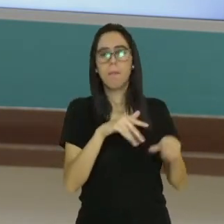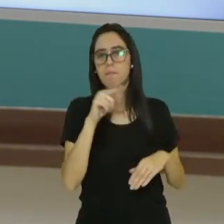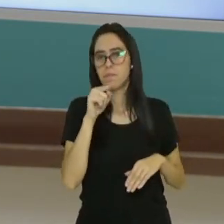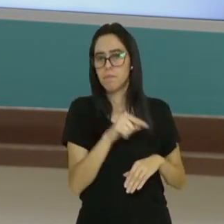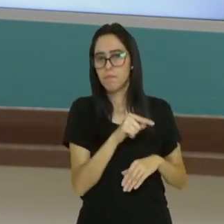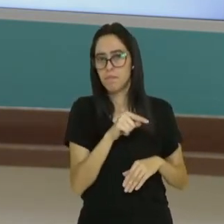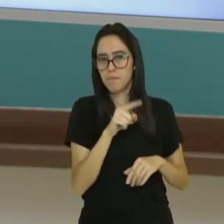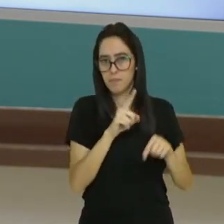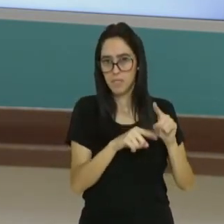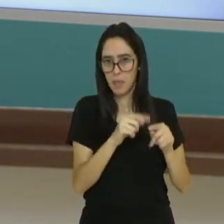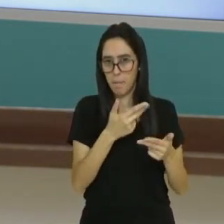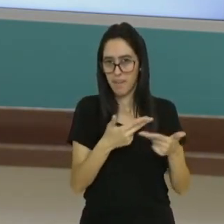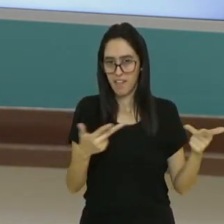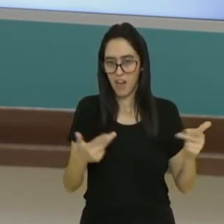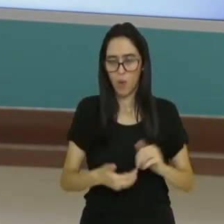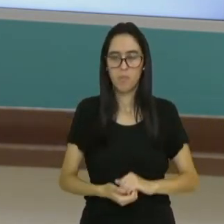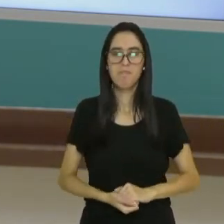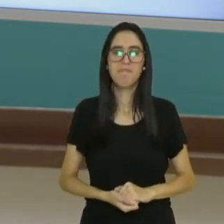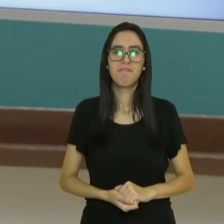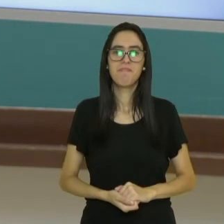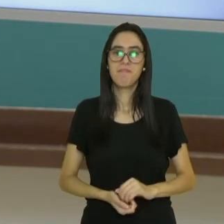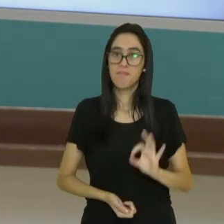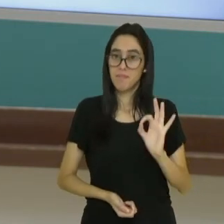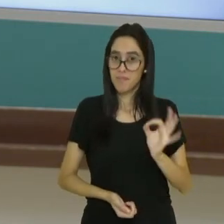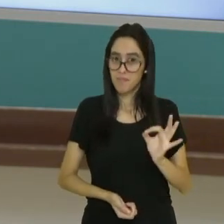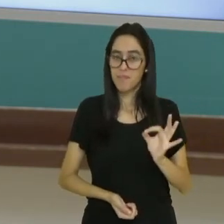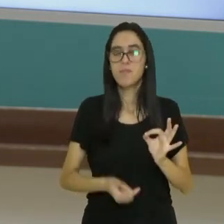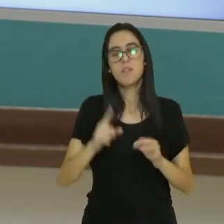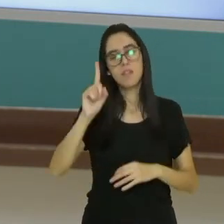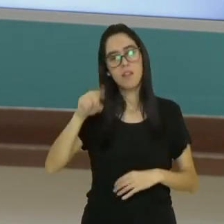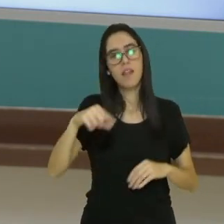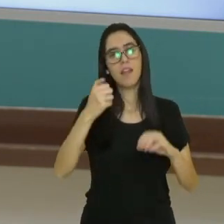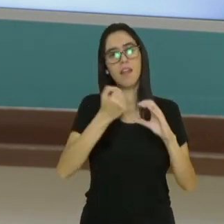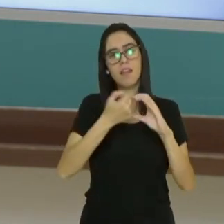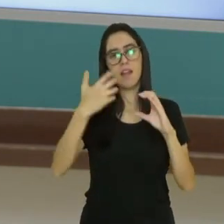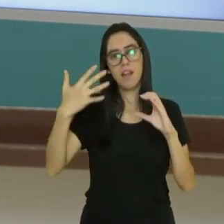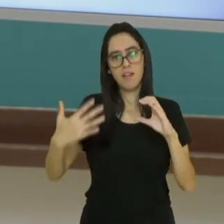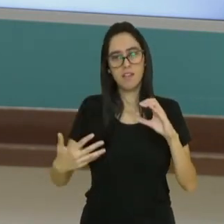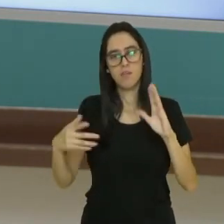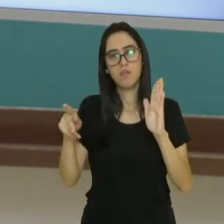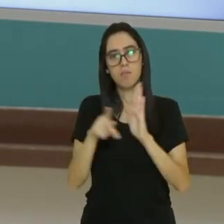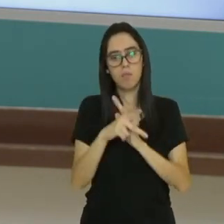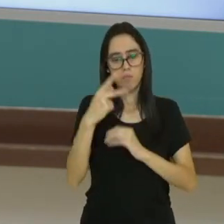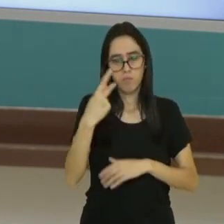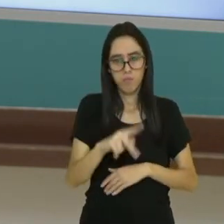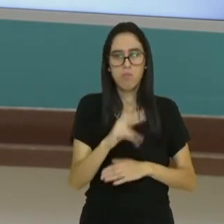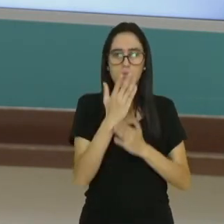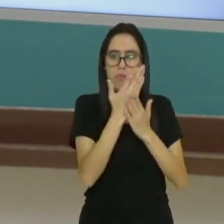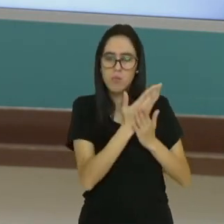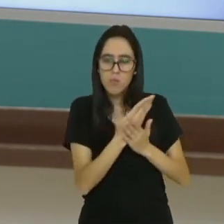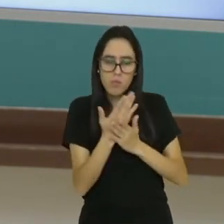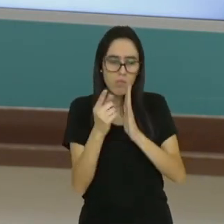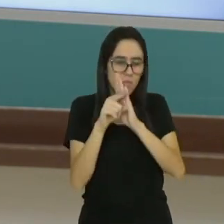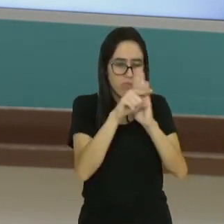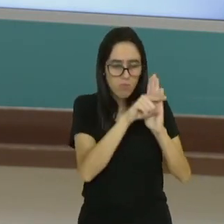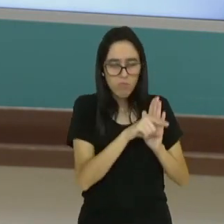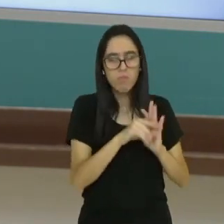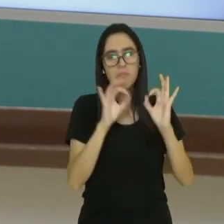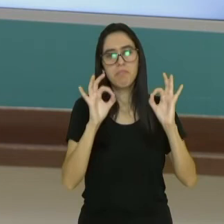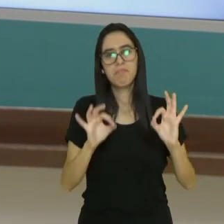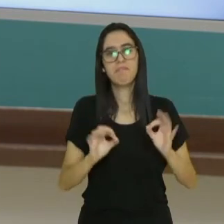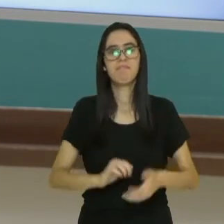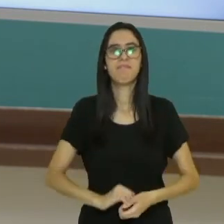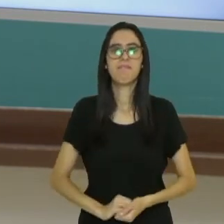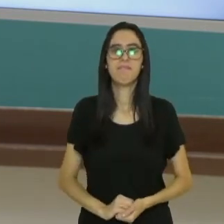material está lá no interior da Terra, certo? Então são algumas características ali que foram estudadas e propostas pelos